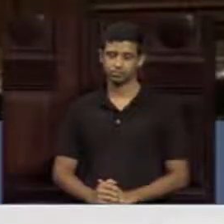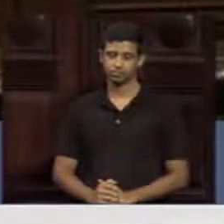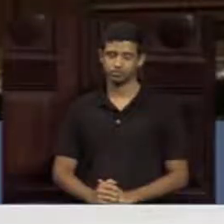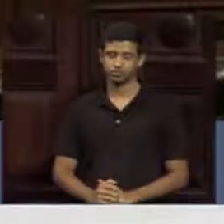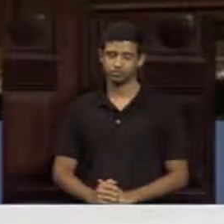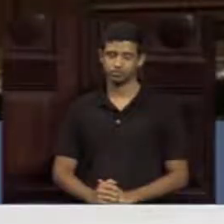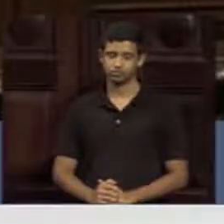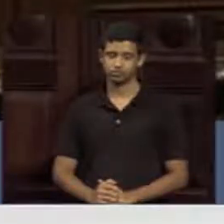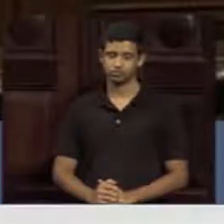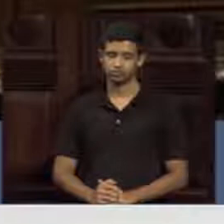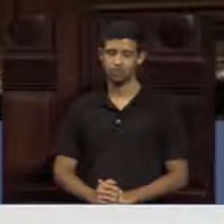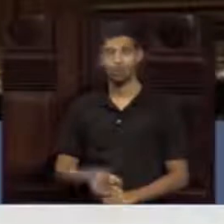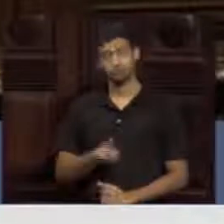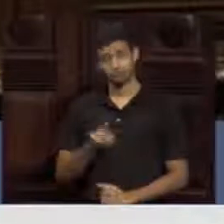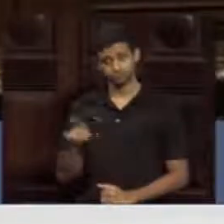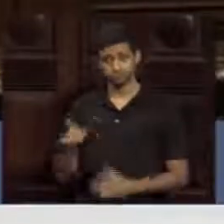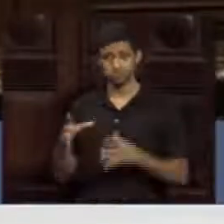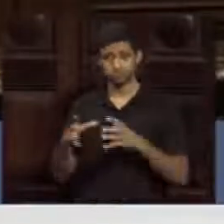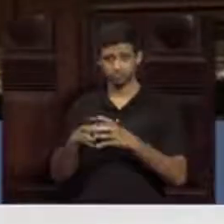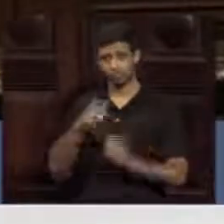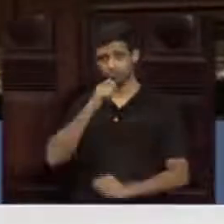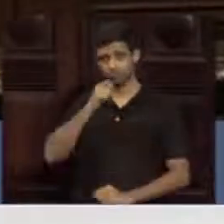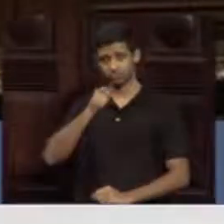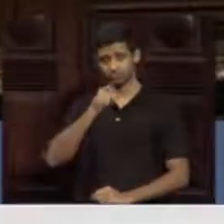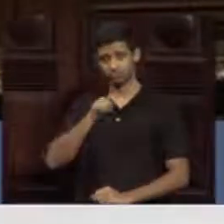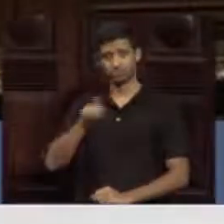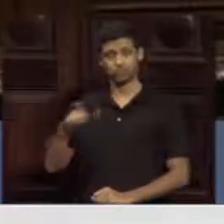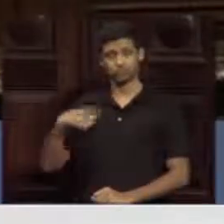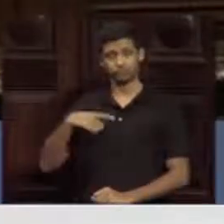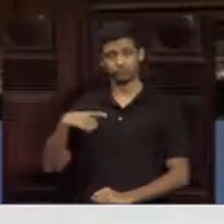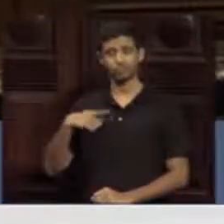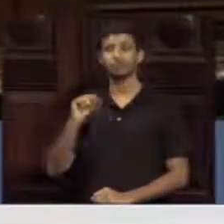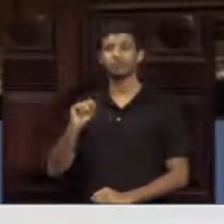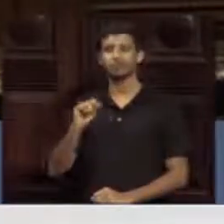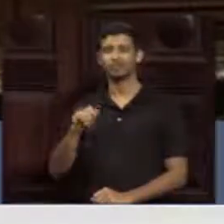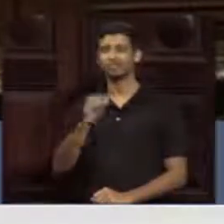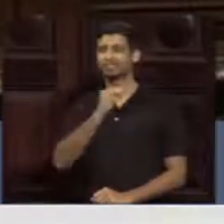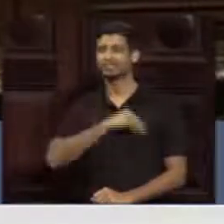que tiveram o seu piso